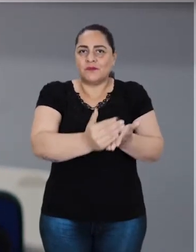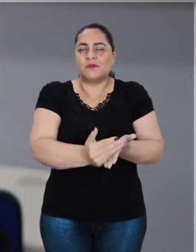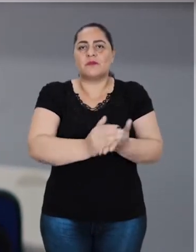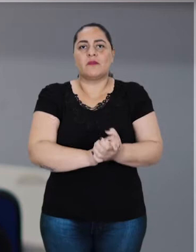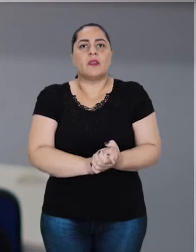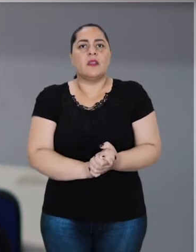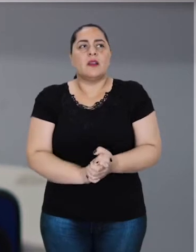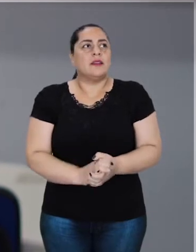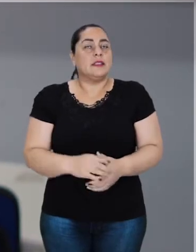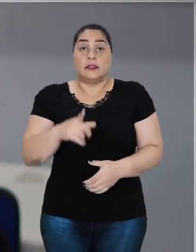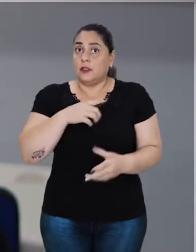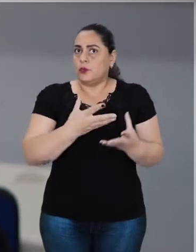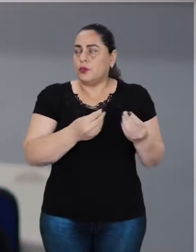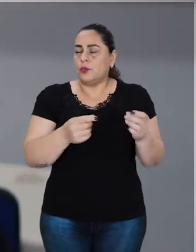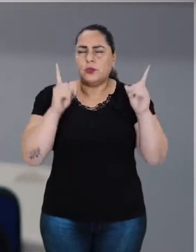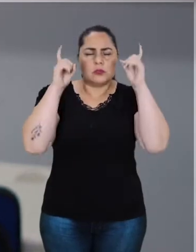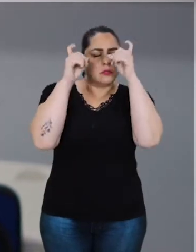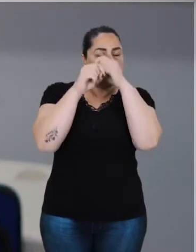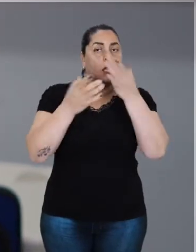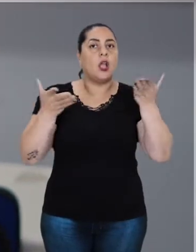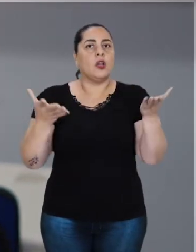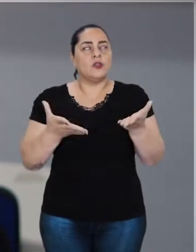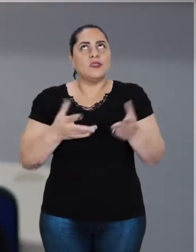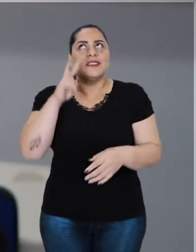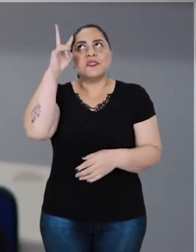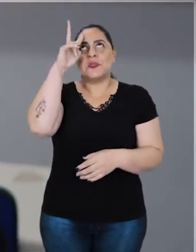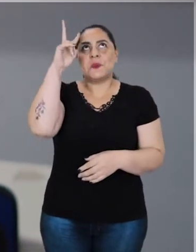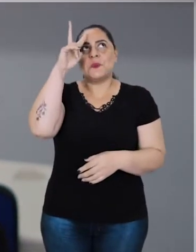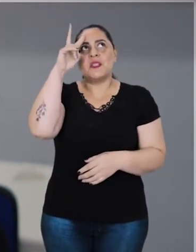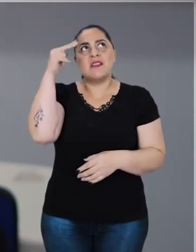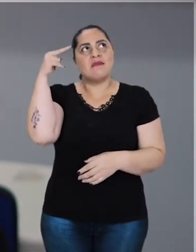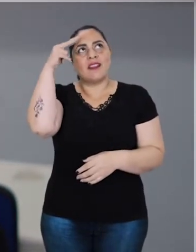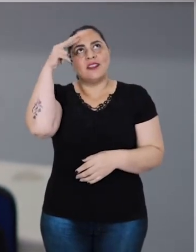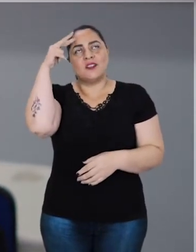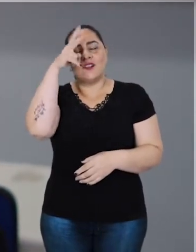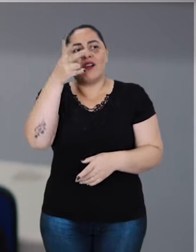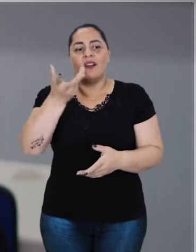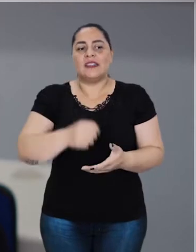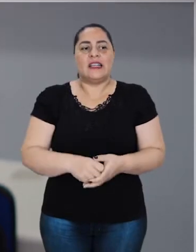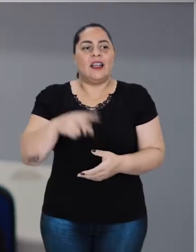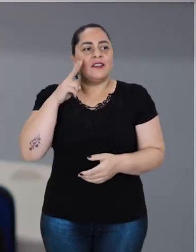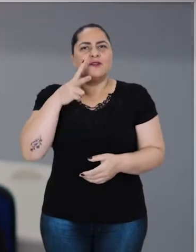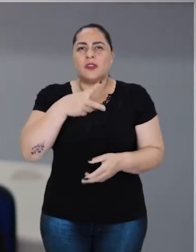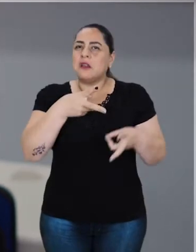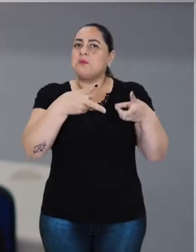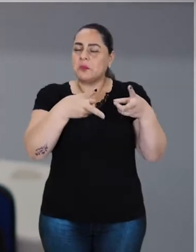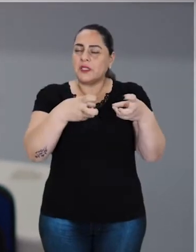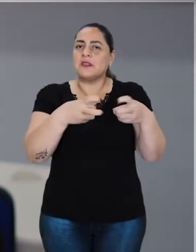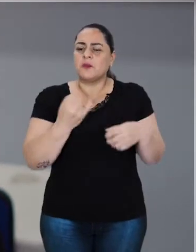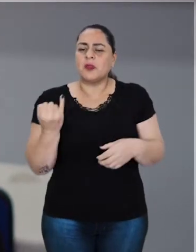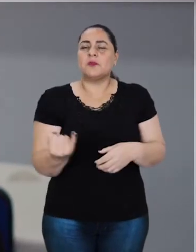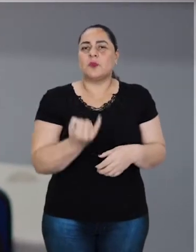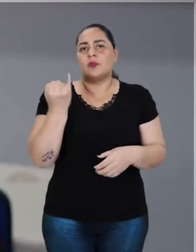constituir, foram muitos desafios. E que hoje, relembrando essa história, a gente vê a